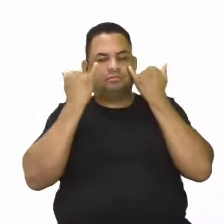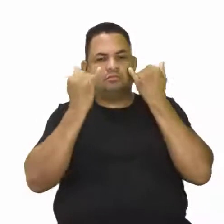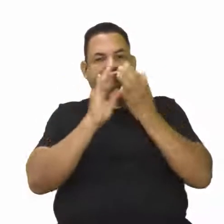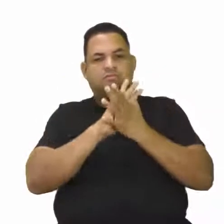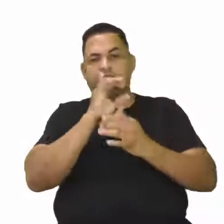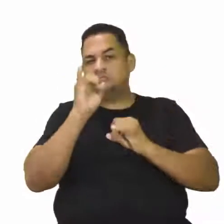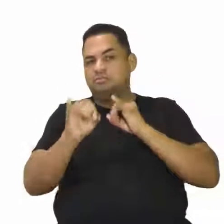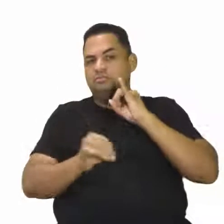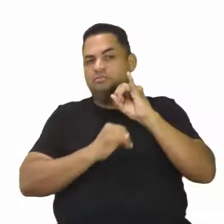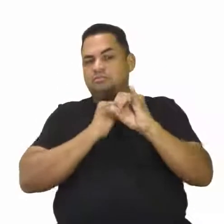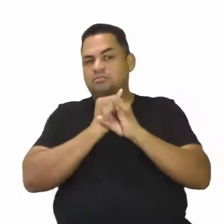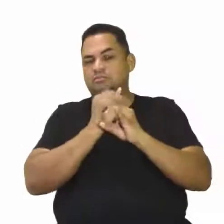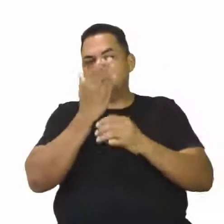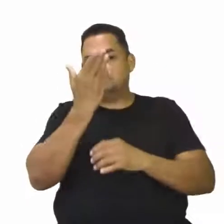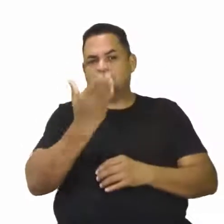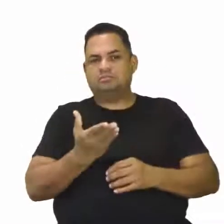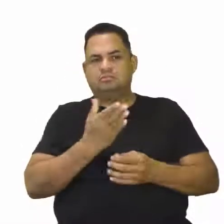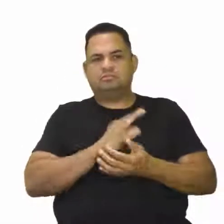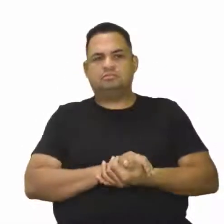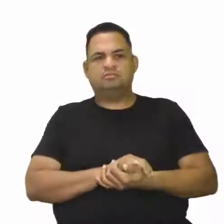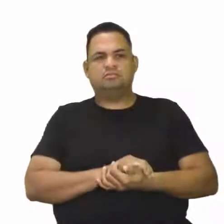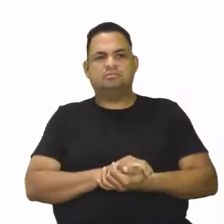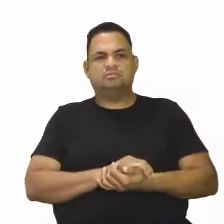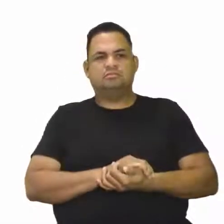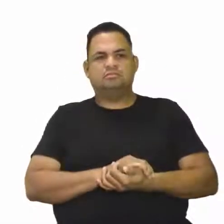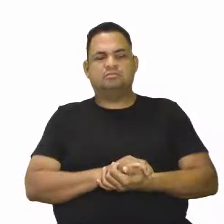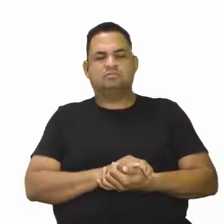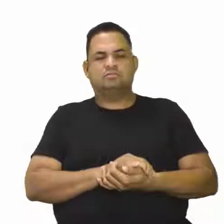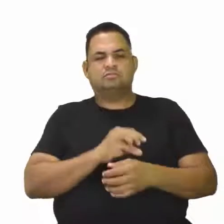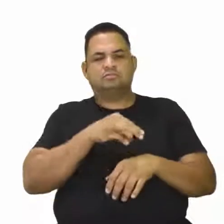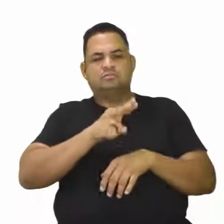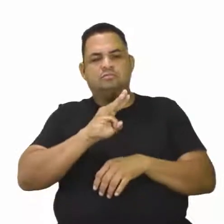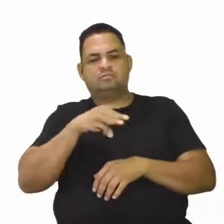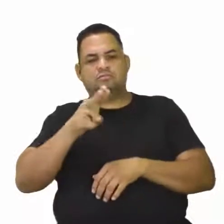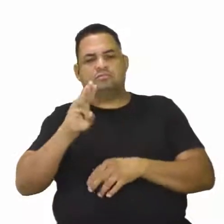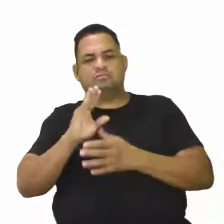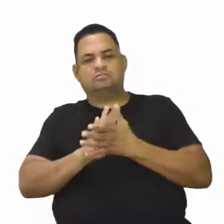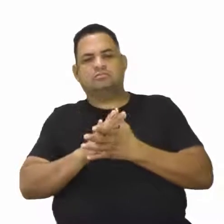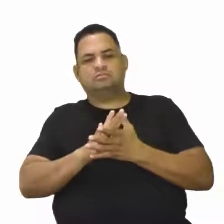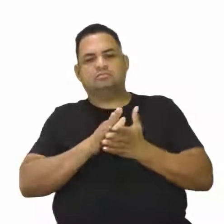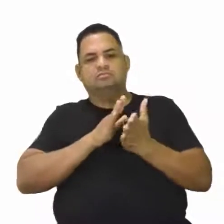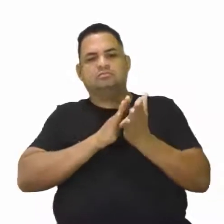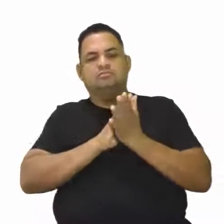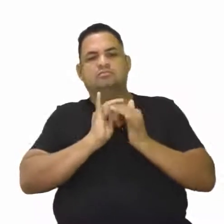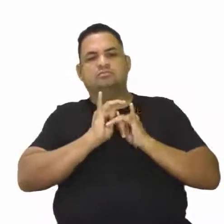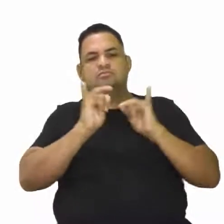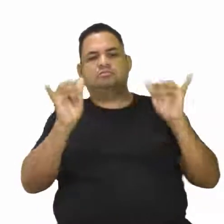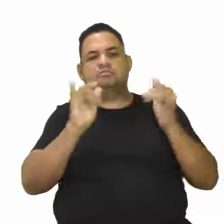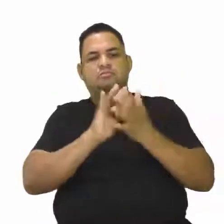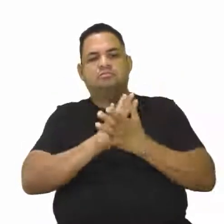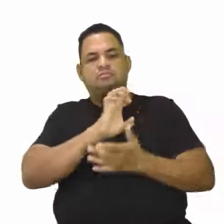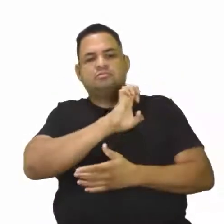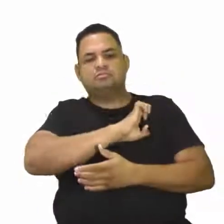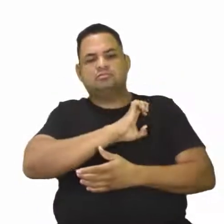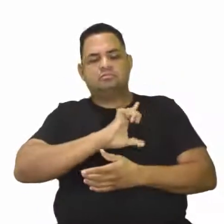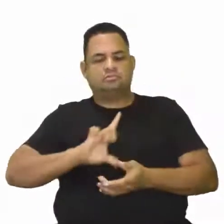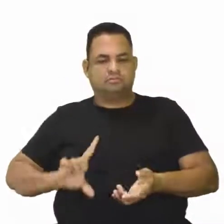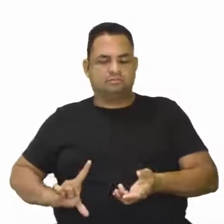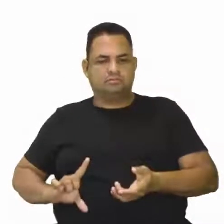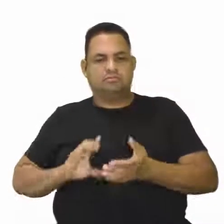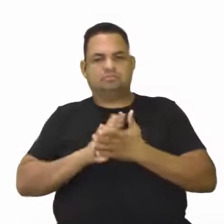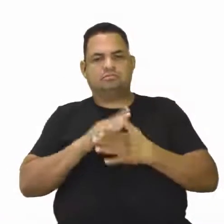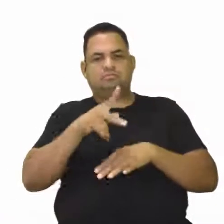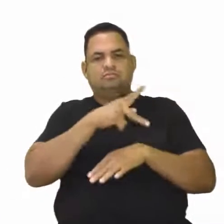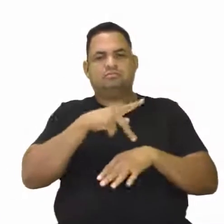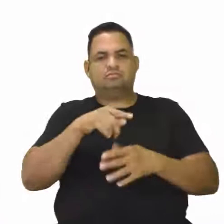da internet, na verdade, de um site jornalístico de El Salvador, que é o